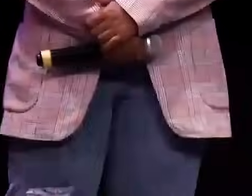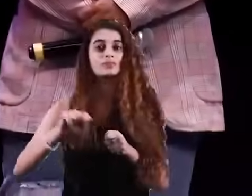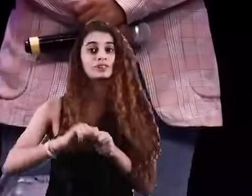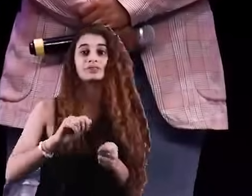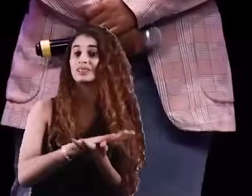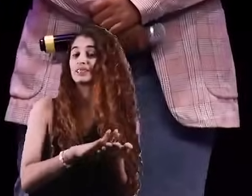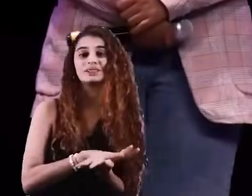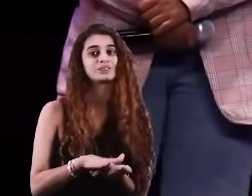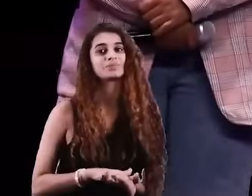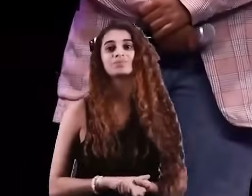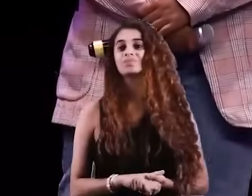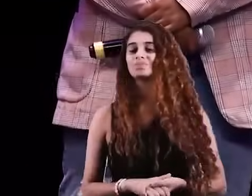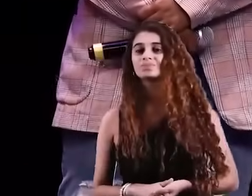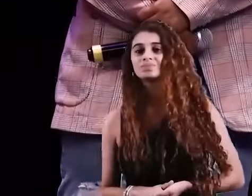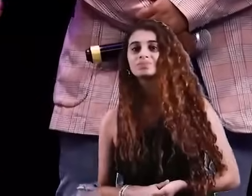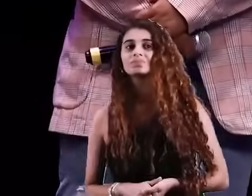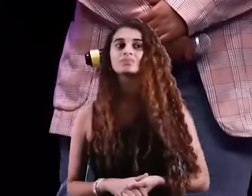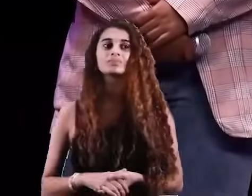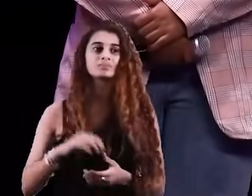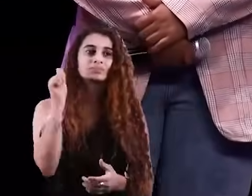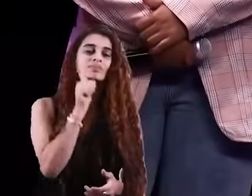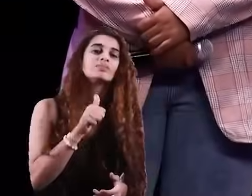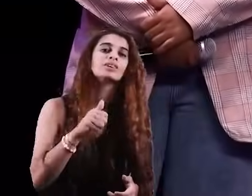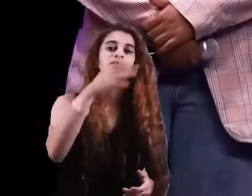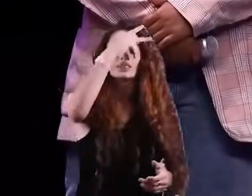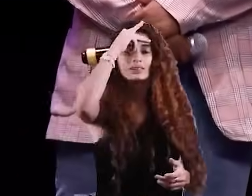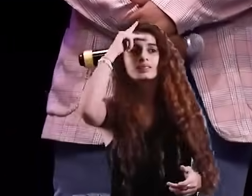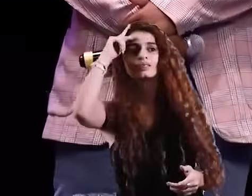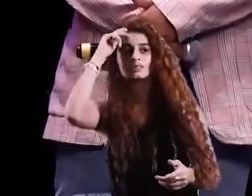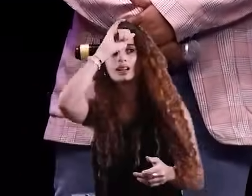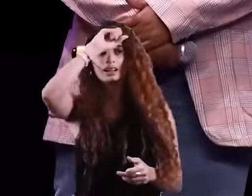Nada. Ela era parte inocente da história.